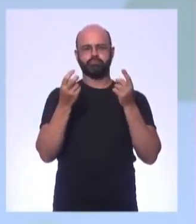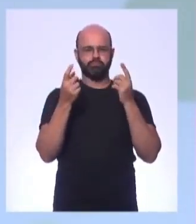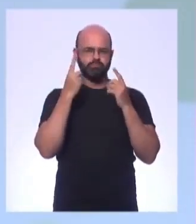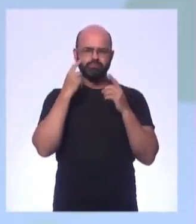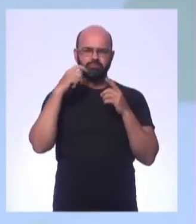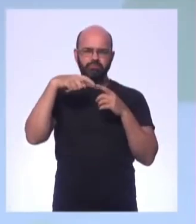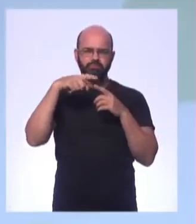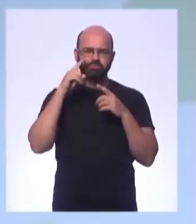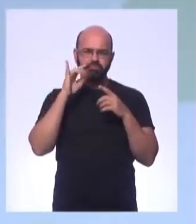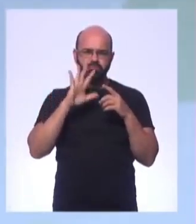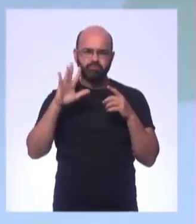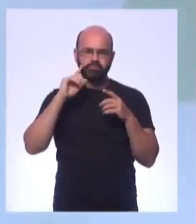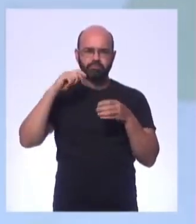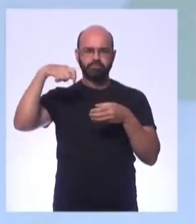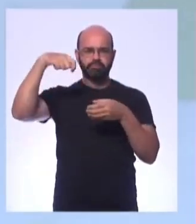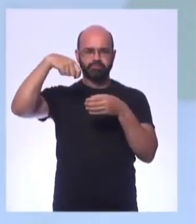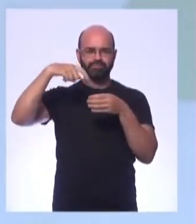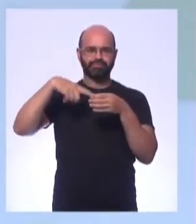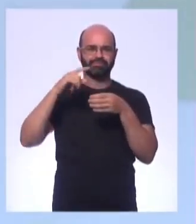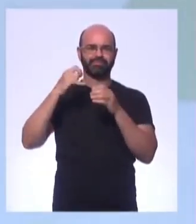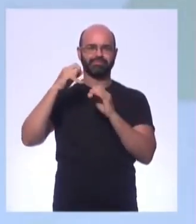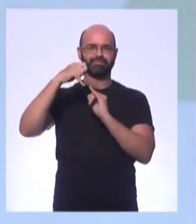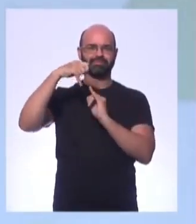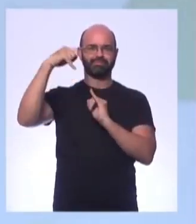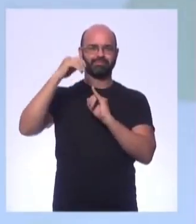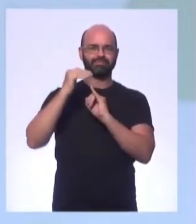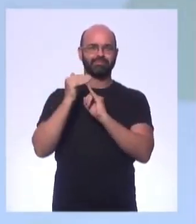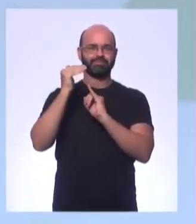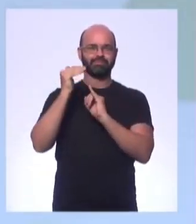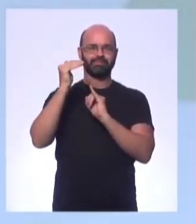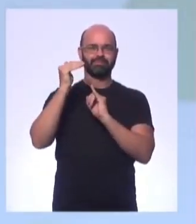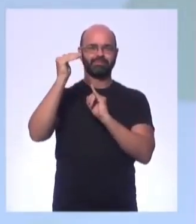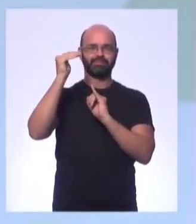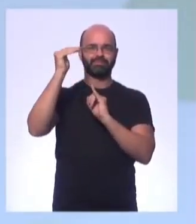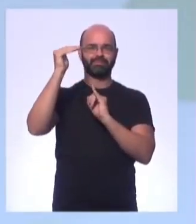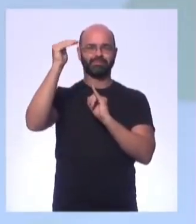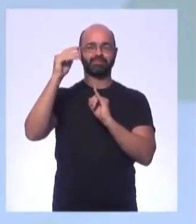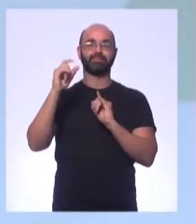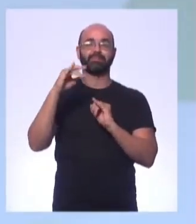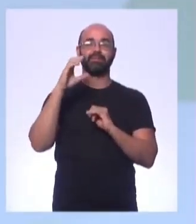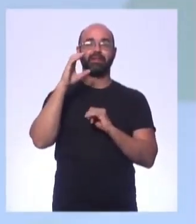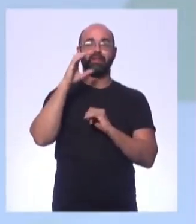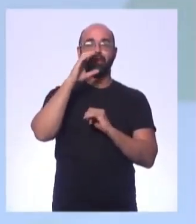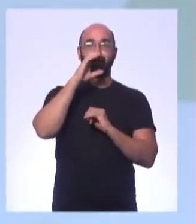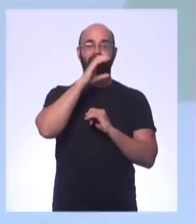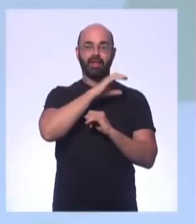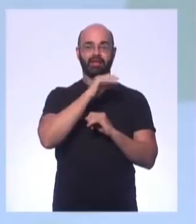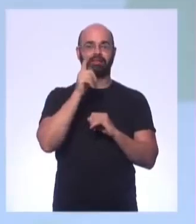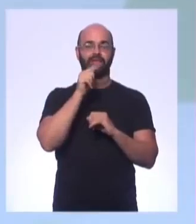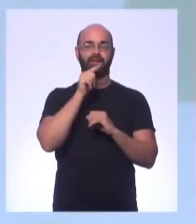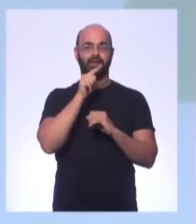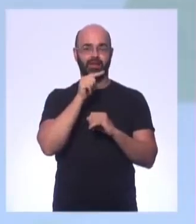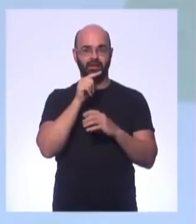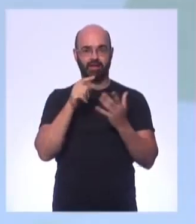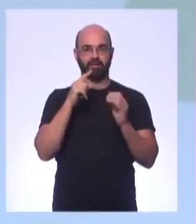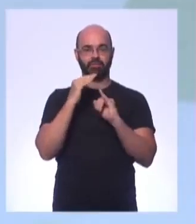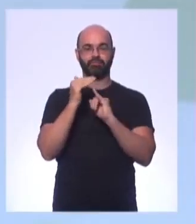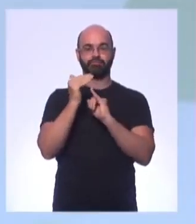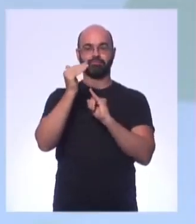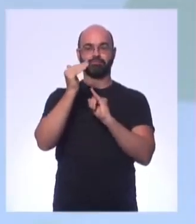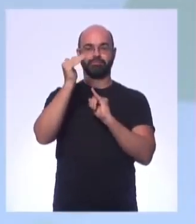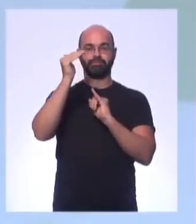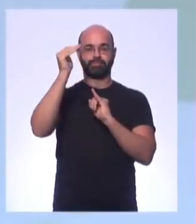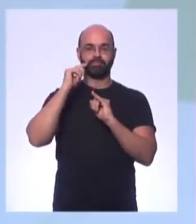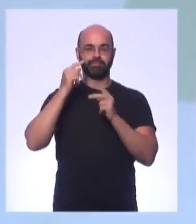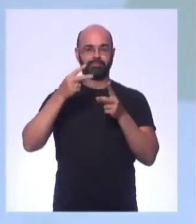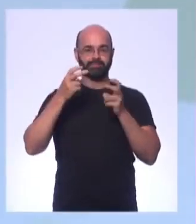ver na imagem, né? Que a coluna está expandida aí à medida que vai, como a gente diz, né, aquecendo aqui a água, né? A gente está fornecendo energia térmica aqui,